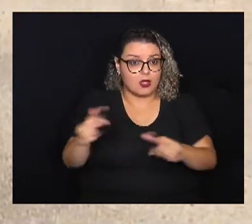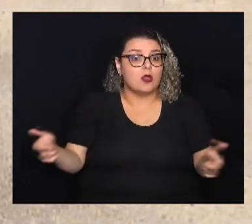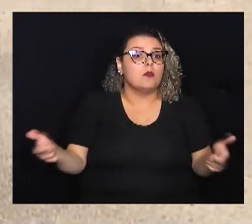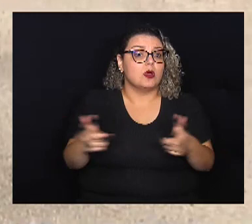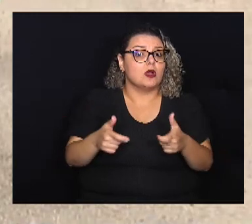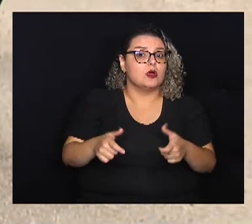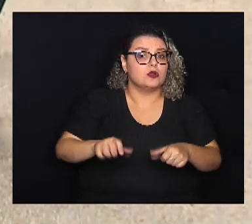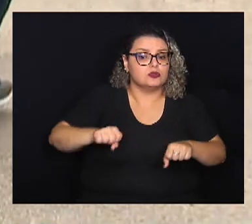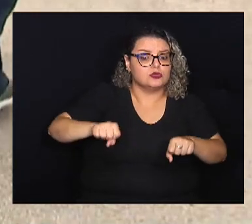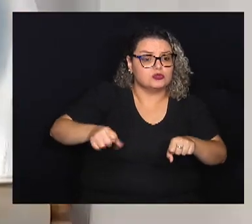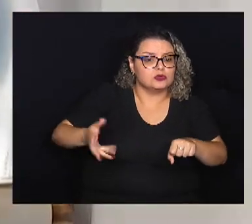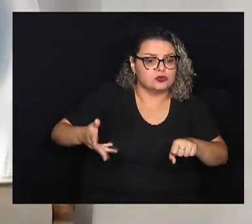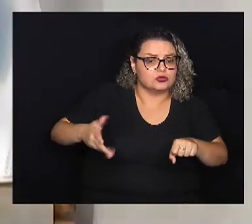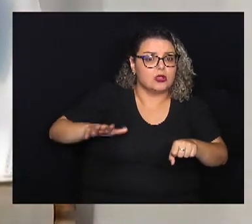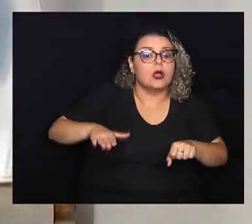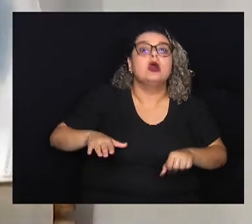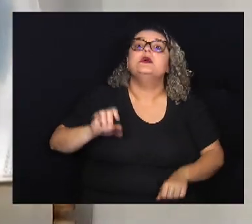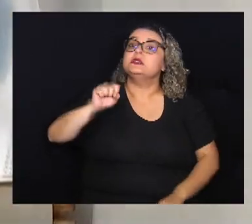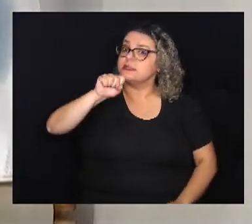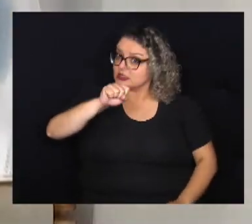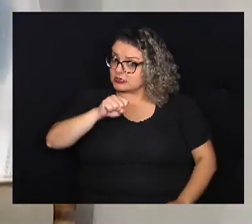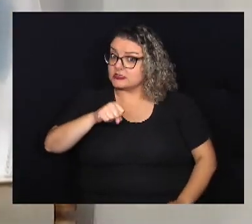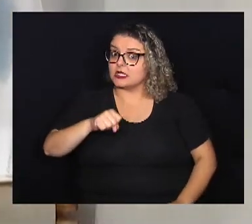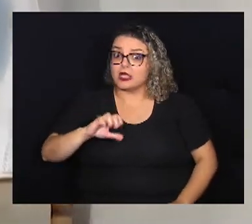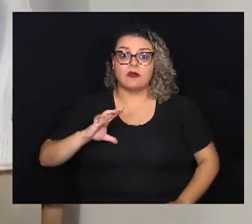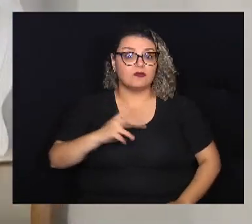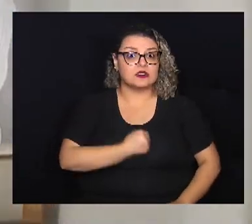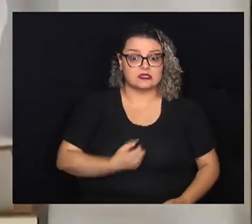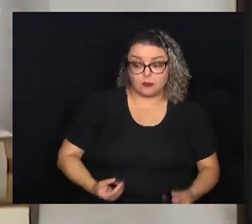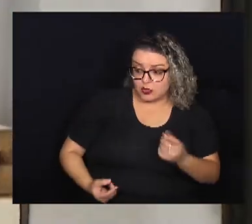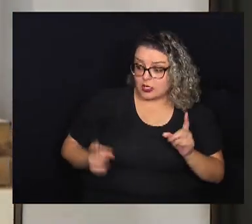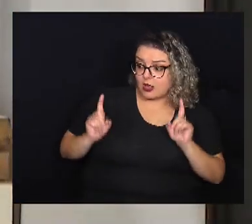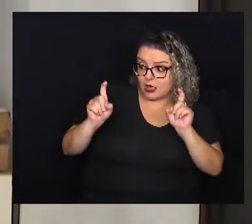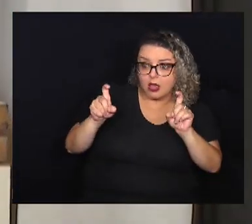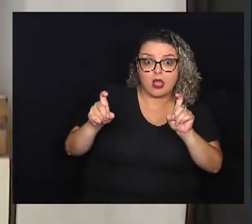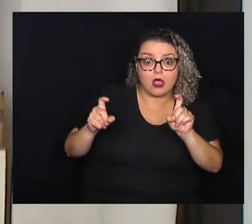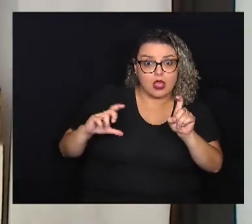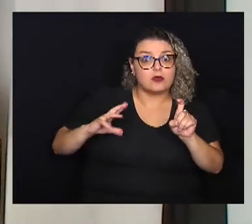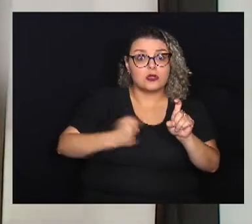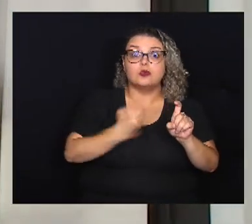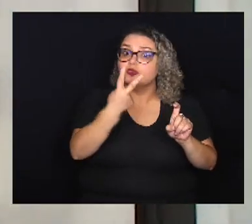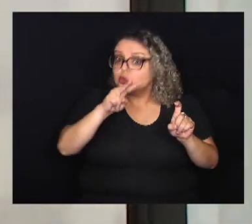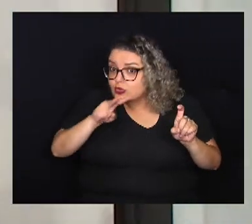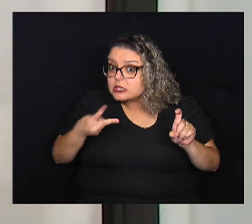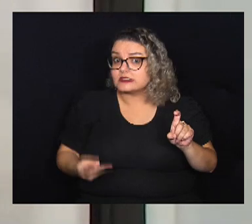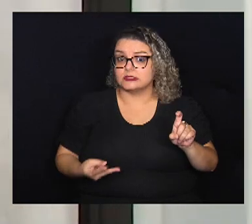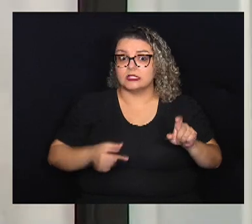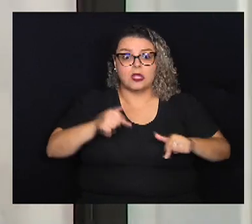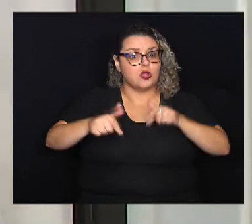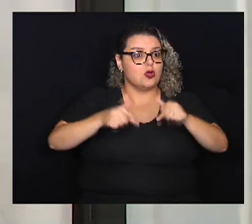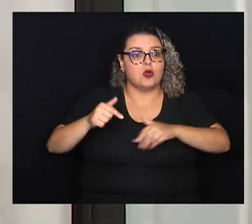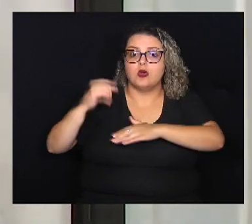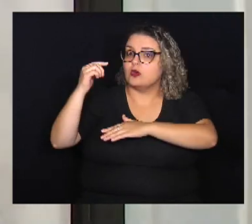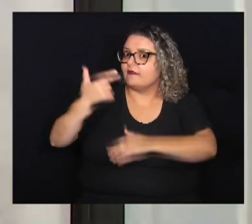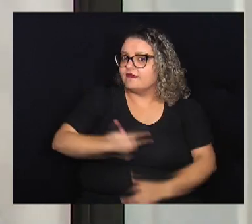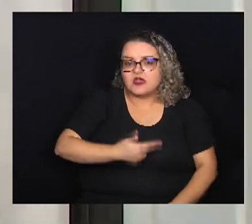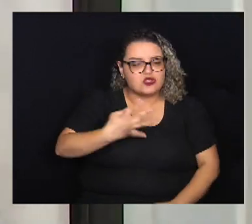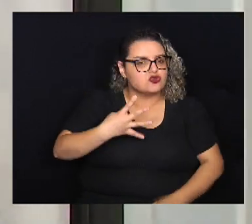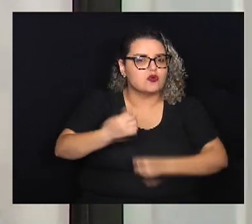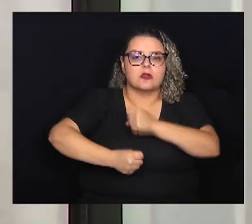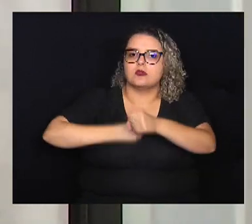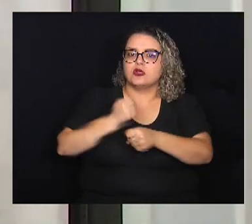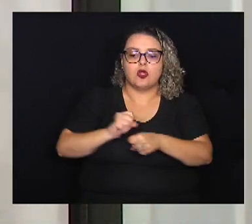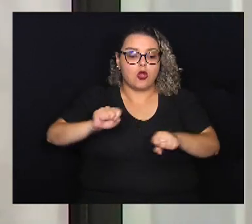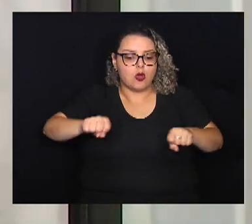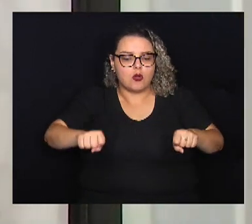limite, diminuir a velocidade. Eu fui salvo por isso daqui. Eu fui salvo pela anteninha já duas vezes. Eu trabalho vinte e quatro anos aí na rua de motoboy.